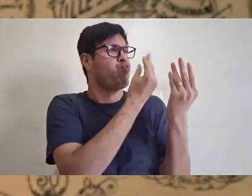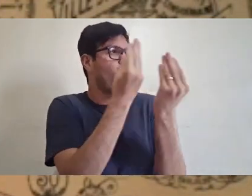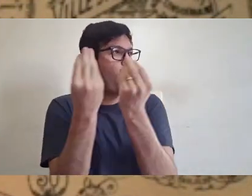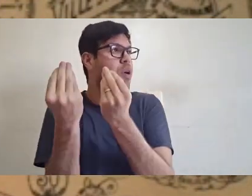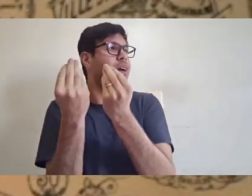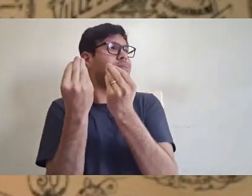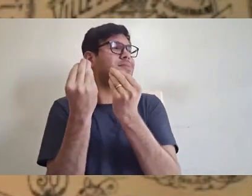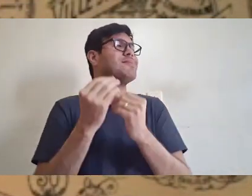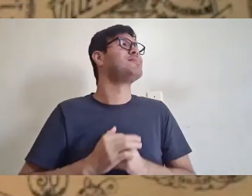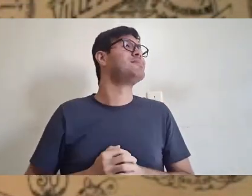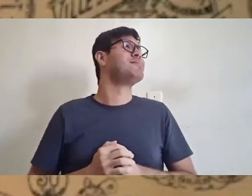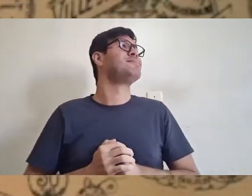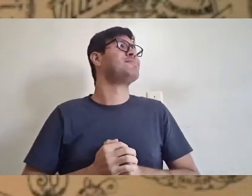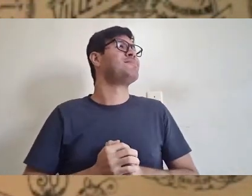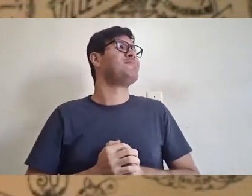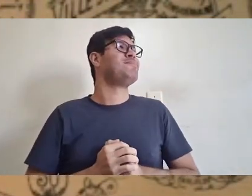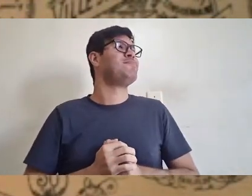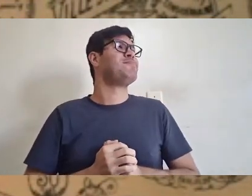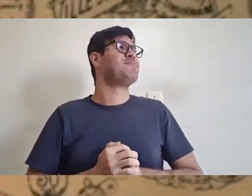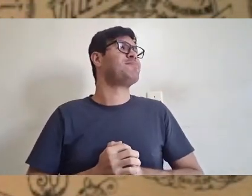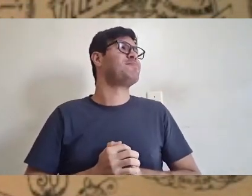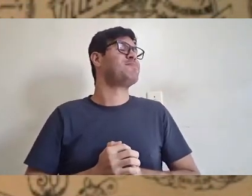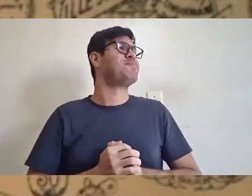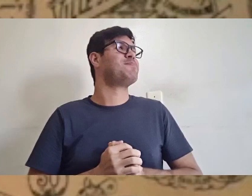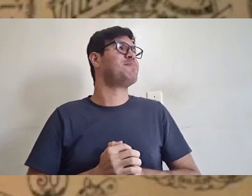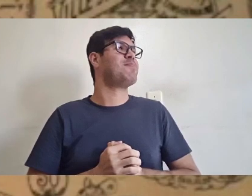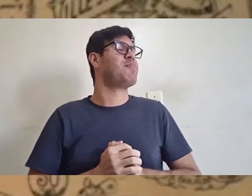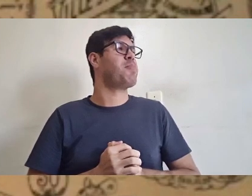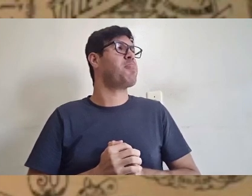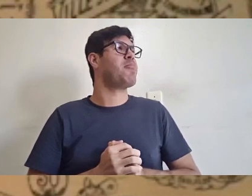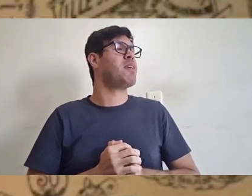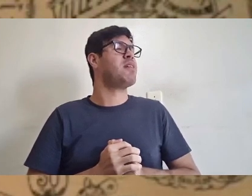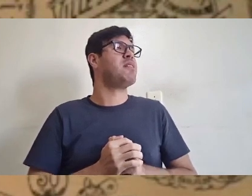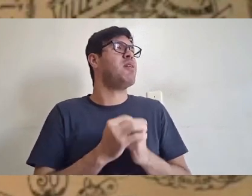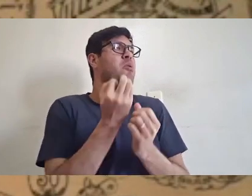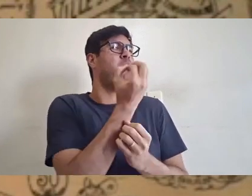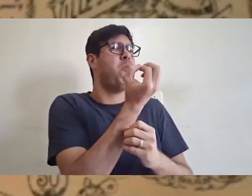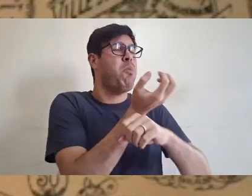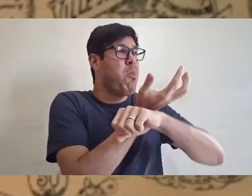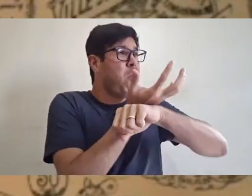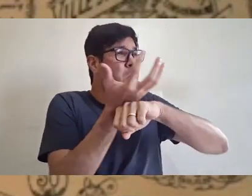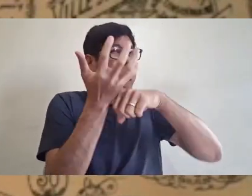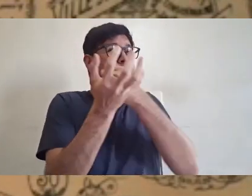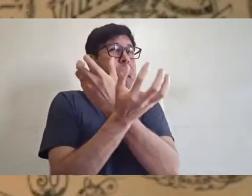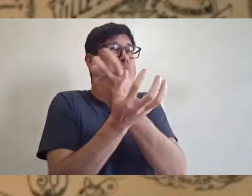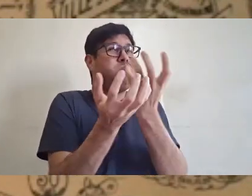ainda era, vamos dizer assim... Não era totalmente desbravado. Era mato só, né?